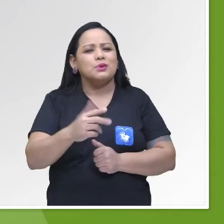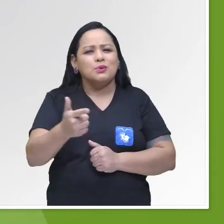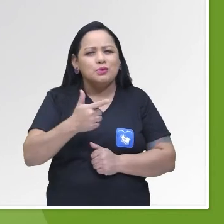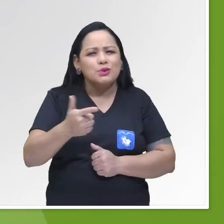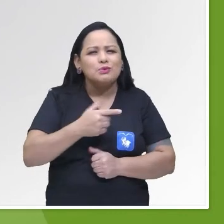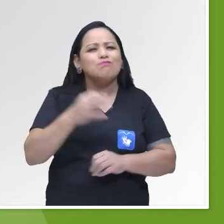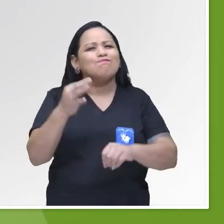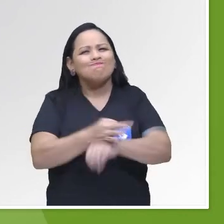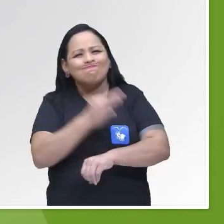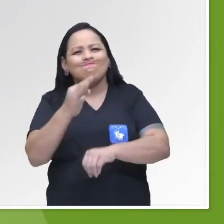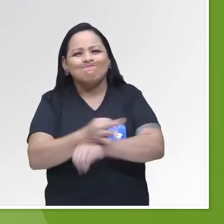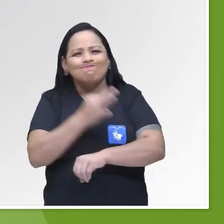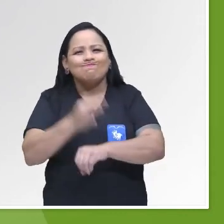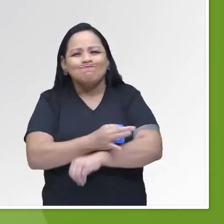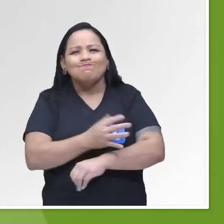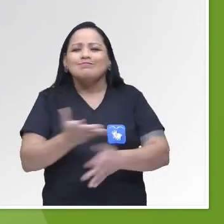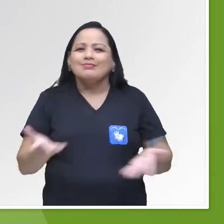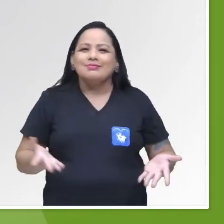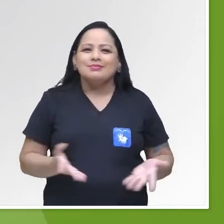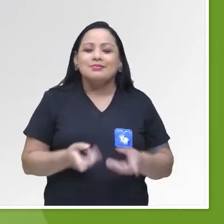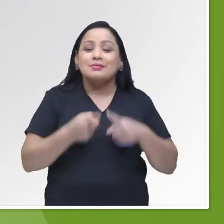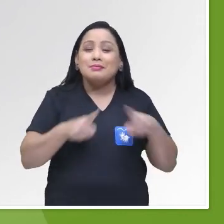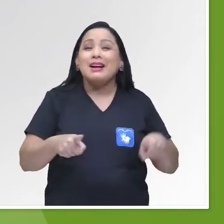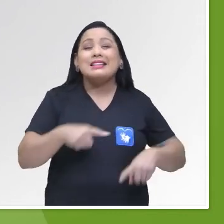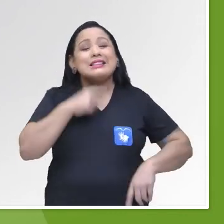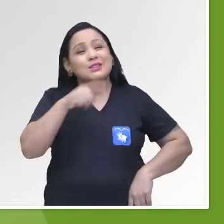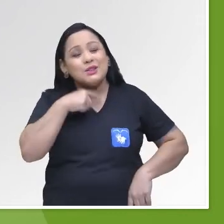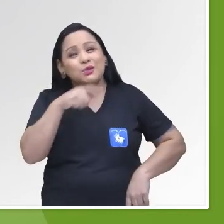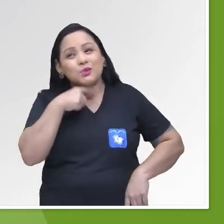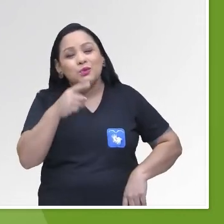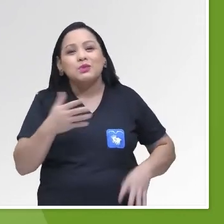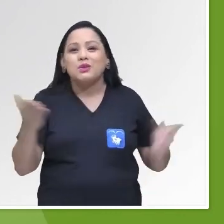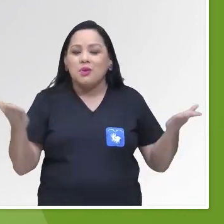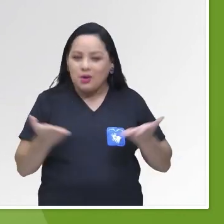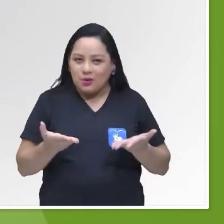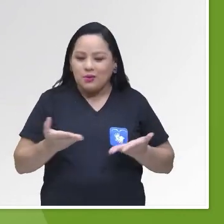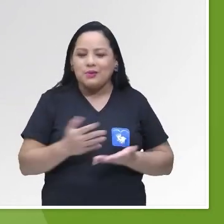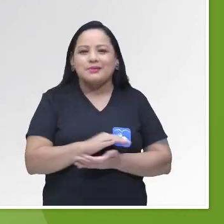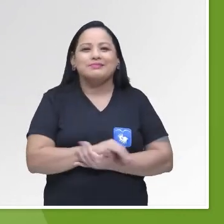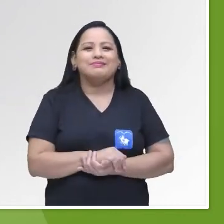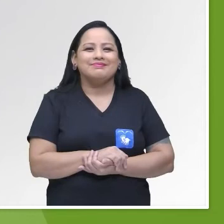eu tentei, mas ainda fiquei com dúvida. Então, a gente vai